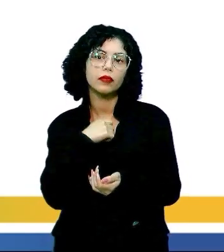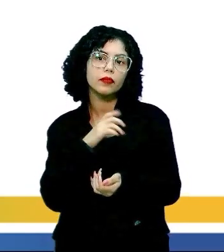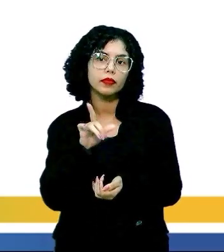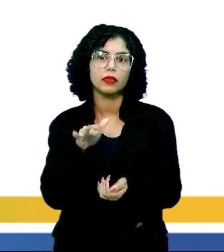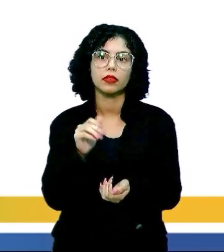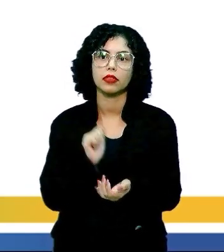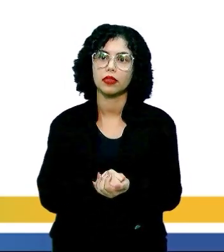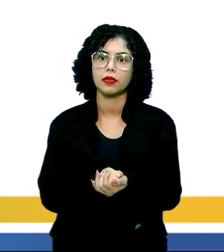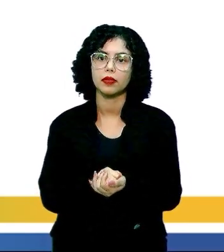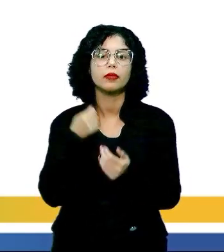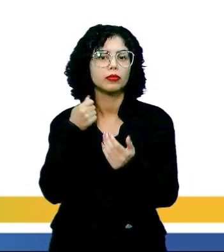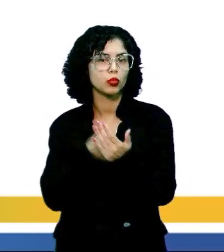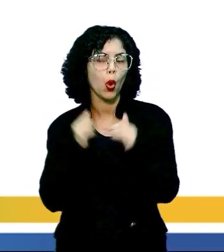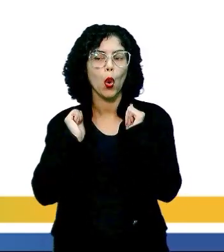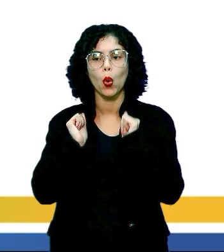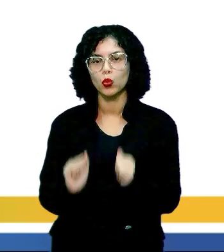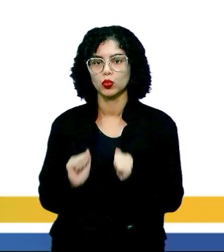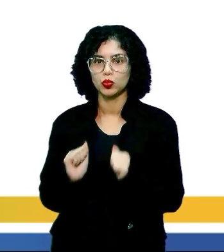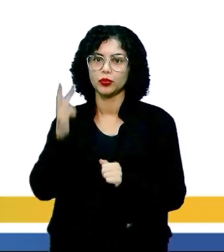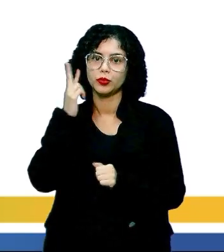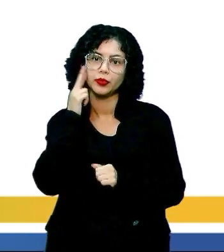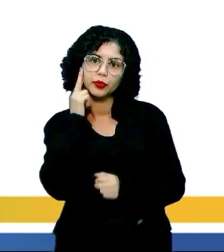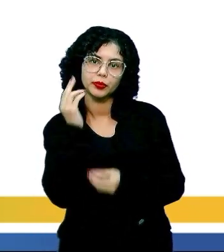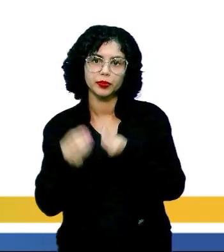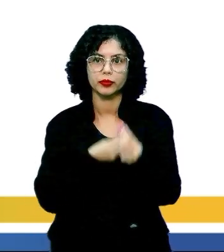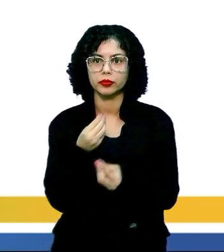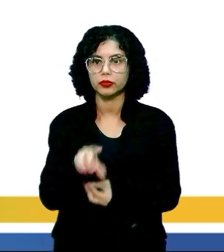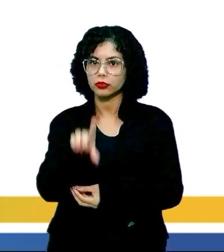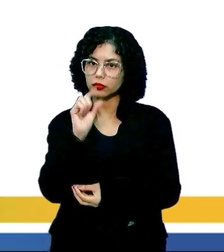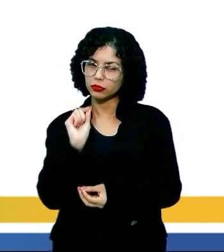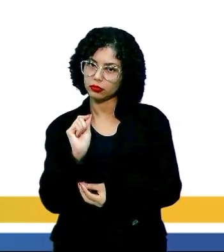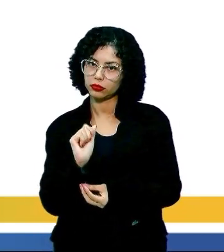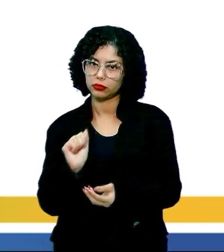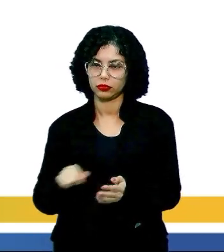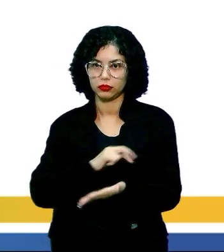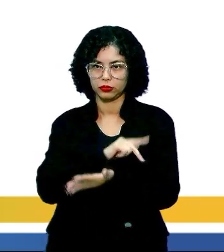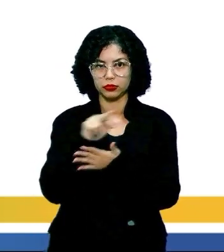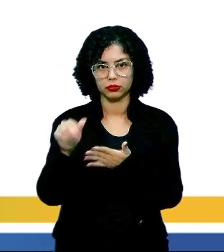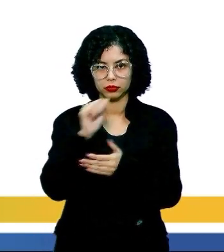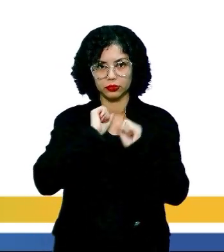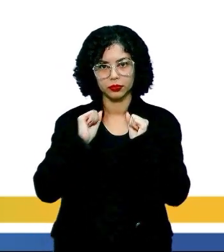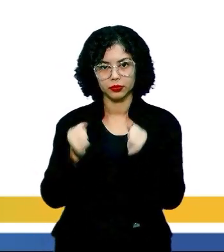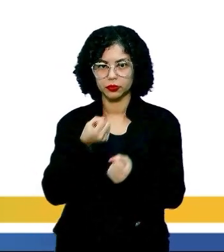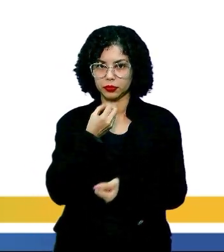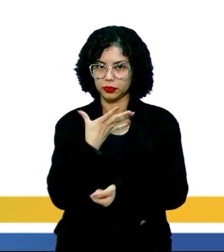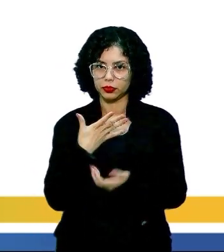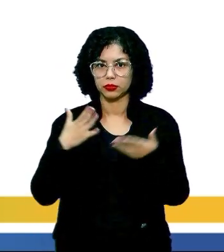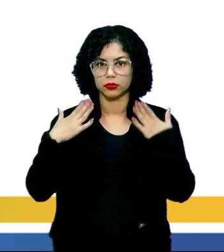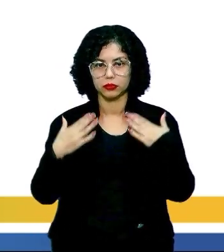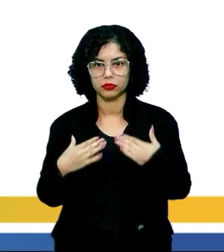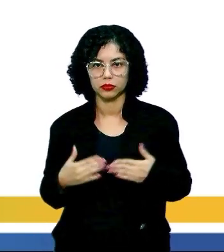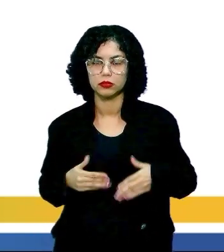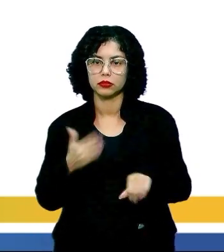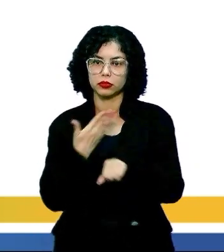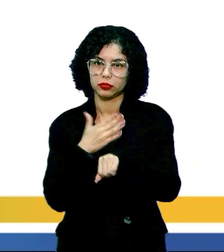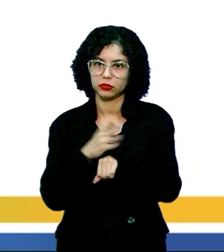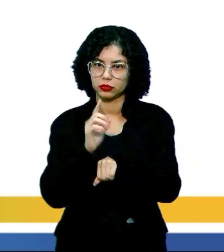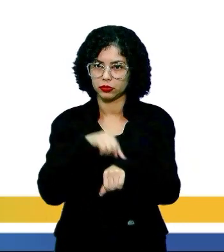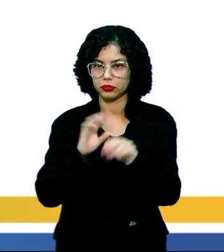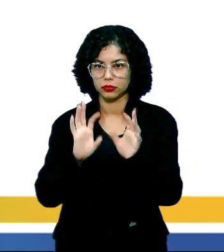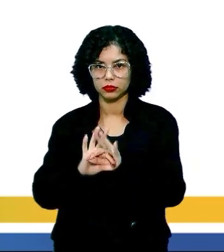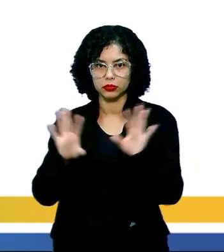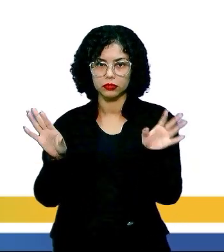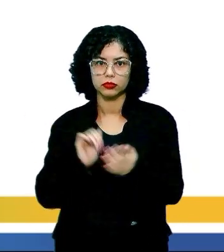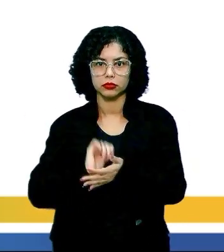ser lícito ser permitido é normalmente definido como uma série de atividades que o ser pode praticar